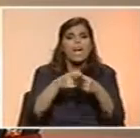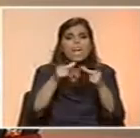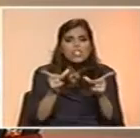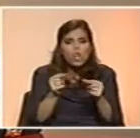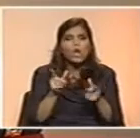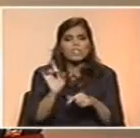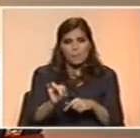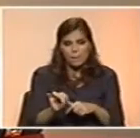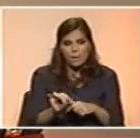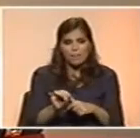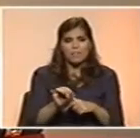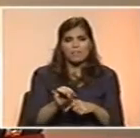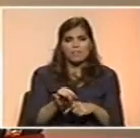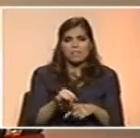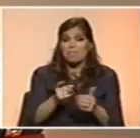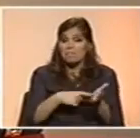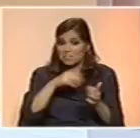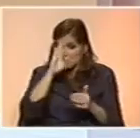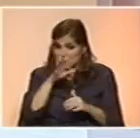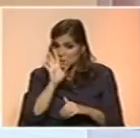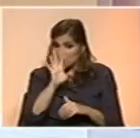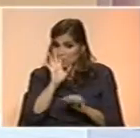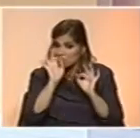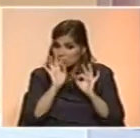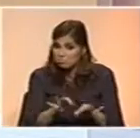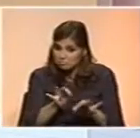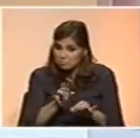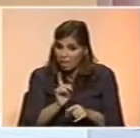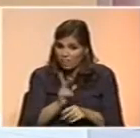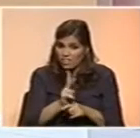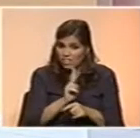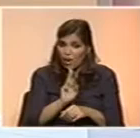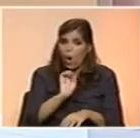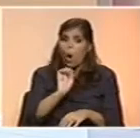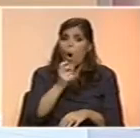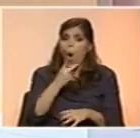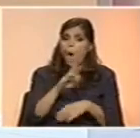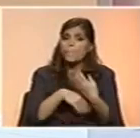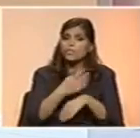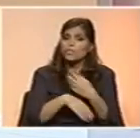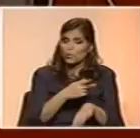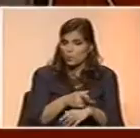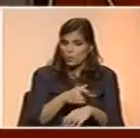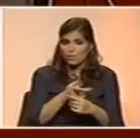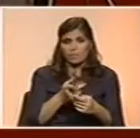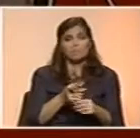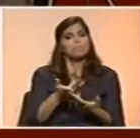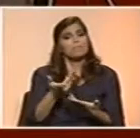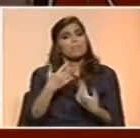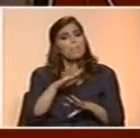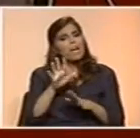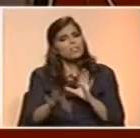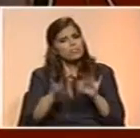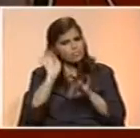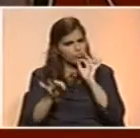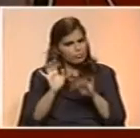vegetarianos Falta saber se é mesmo vegetariano. Ou se é a tal mistura, como falava a Conceição, mas, portanto, as opções já